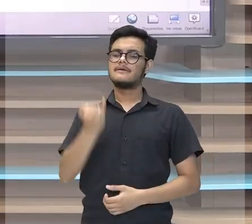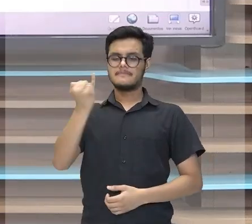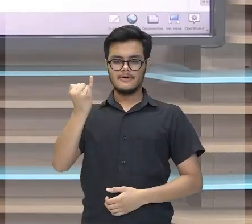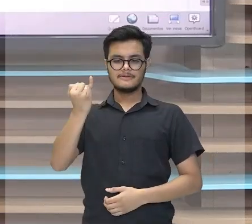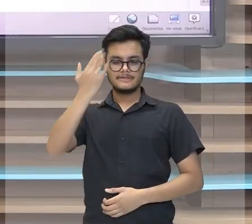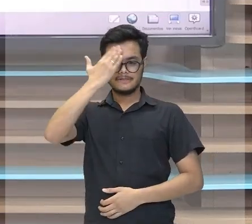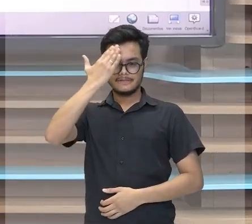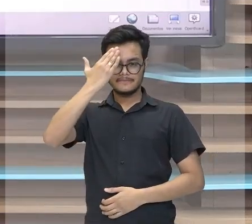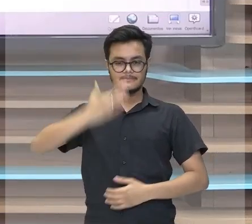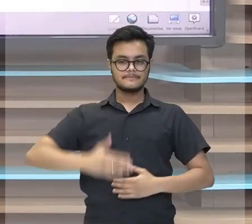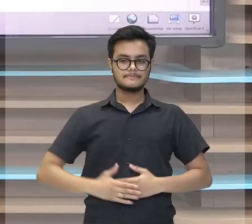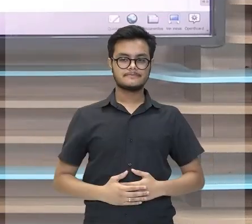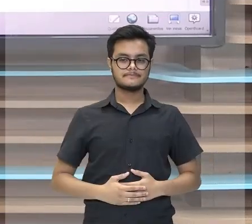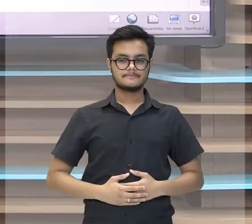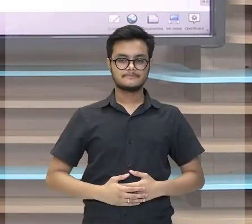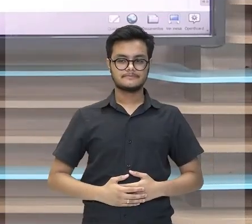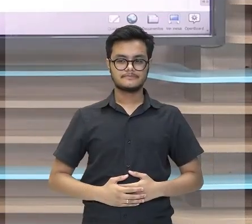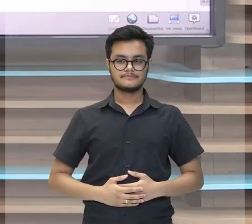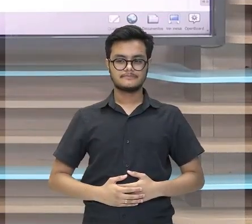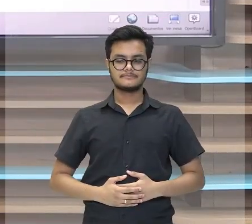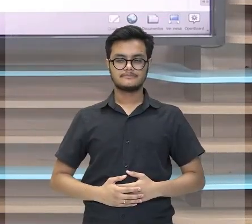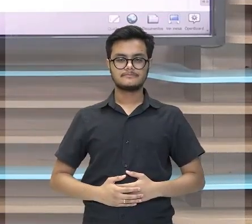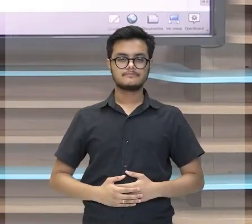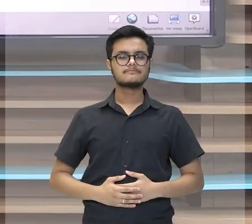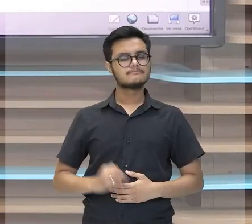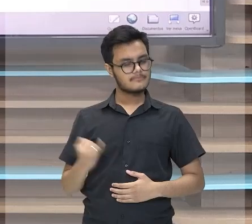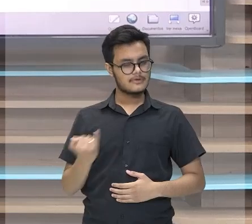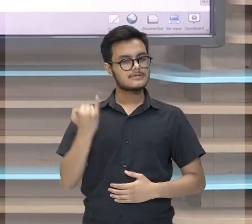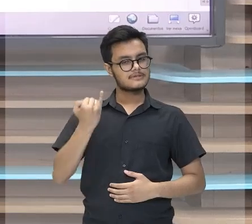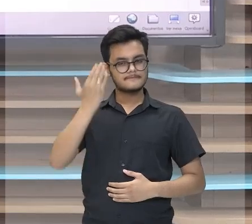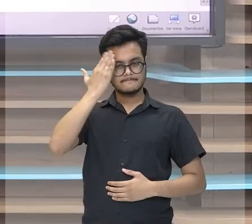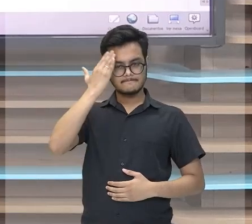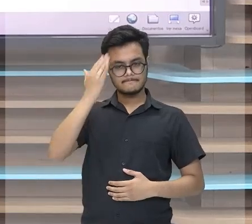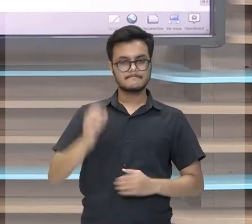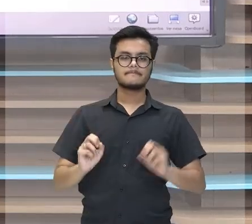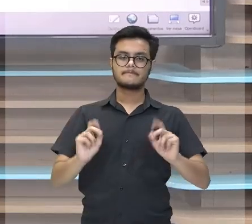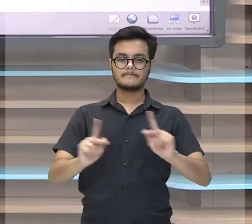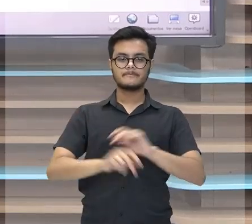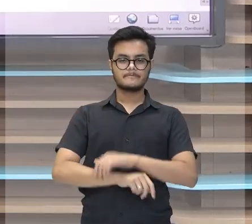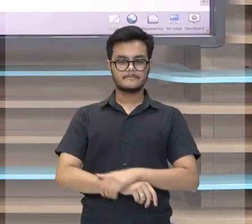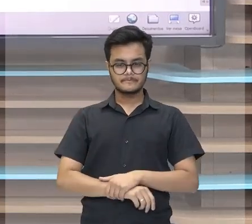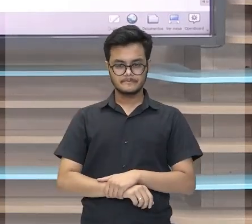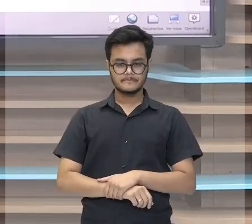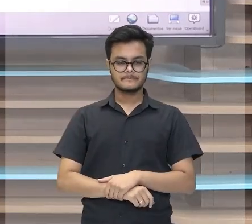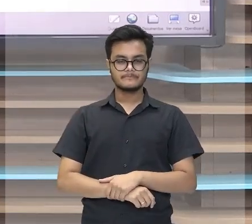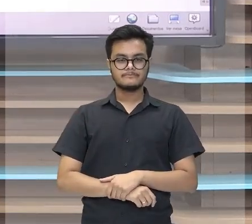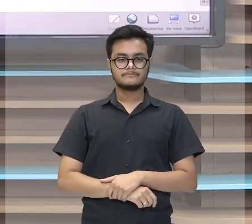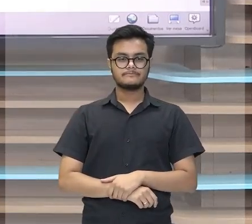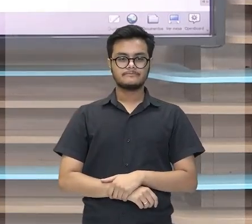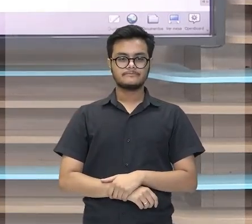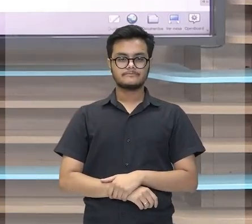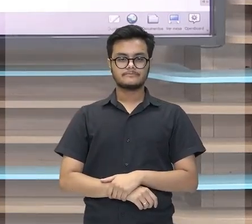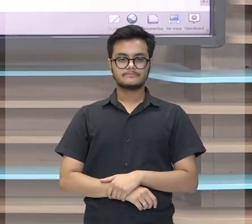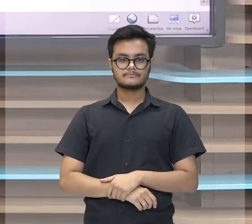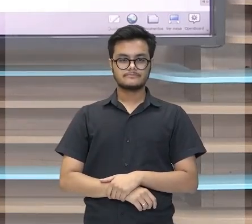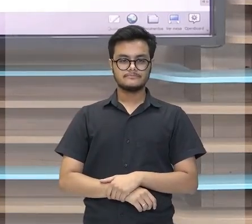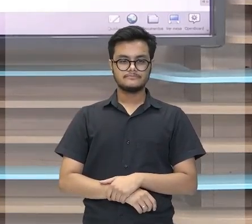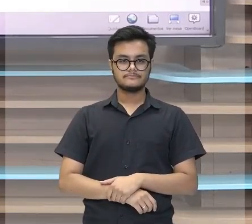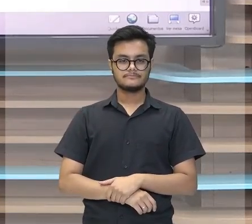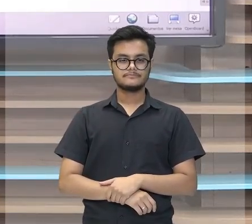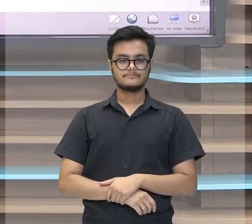esta palavra extremamente importante, ok? Vamos seguir adiante? Agora vamos voltar aqui